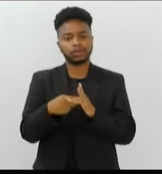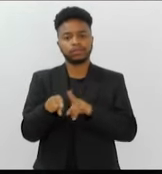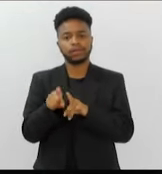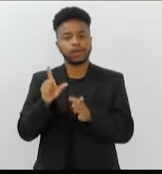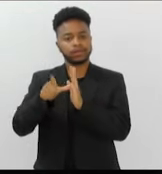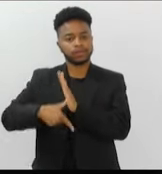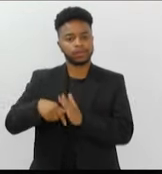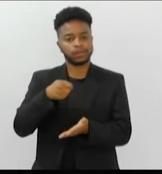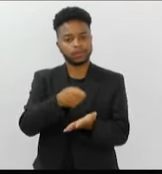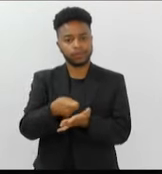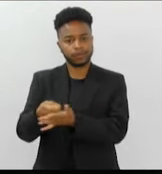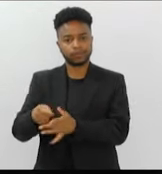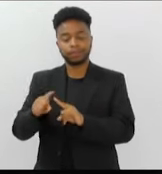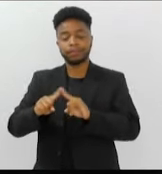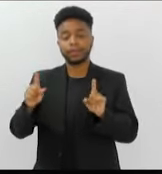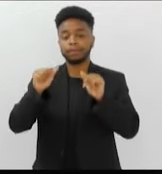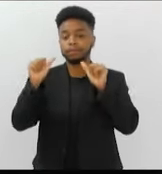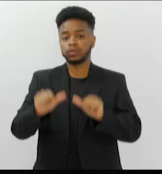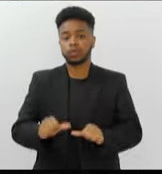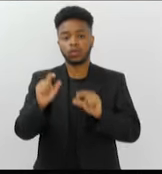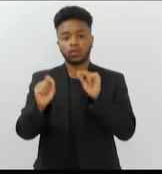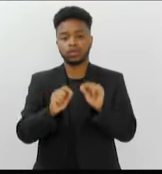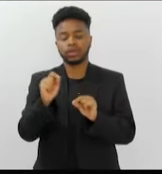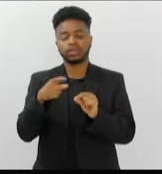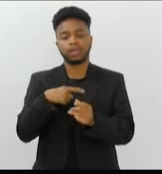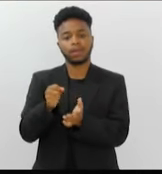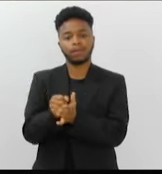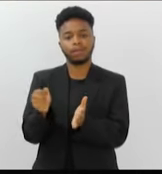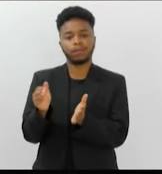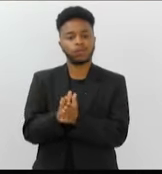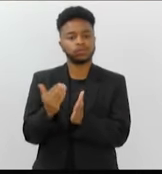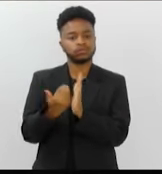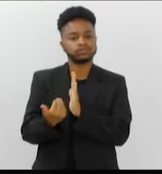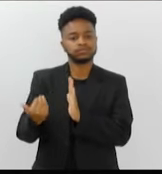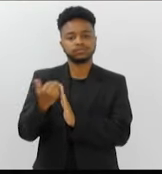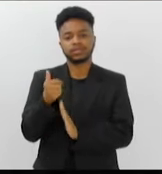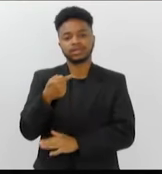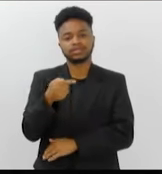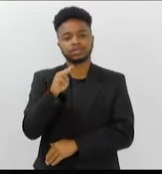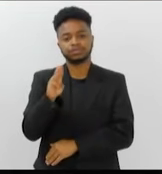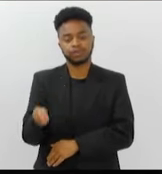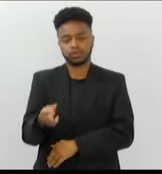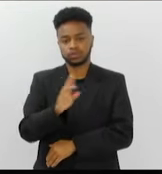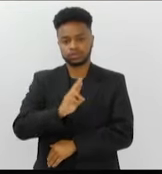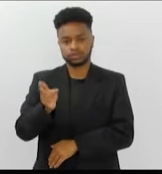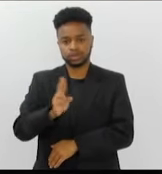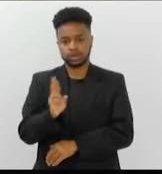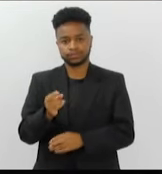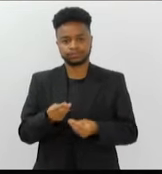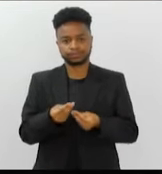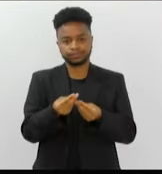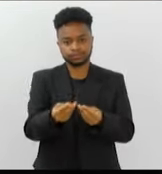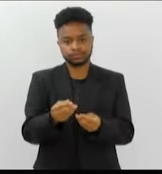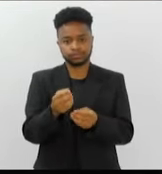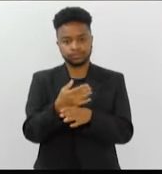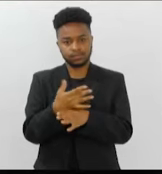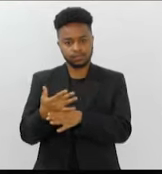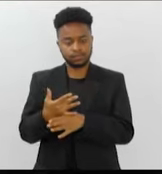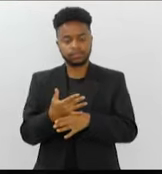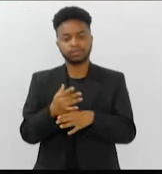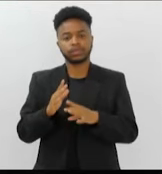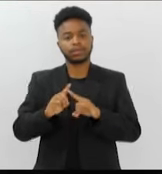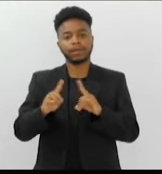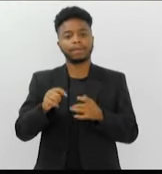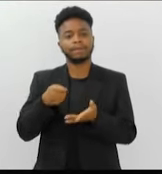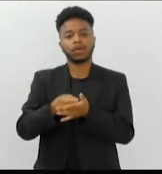repasses, e o pior, gerando uma multa de mais de 7 milhões de reais para o município, que vai ser pago com dinheiro